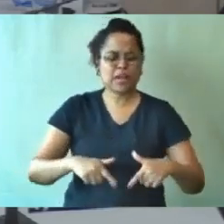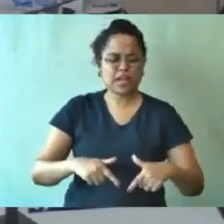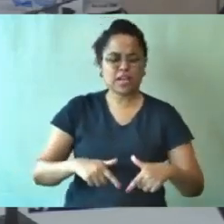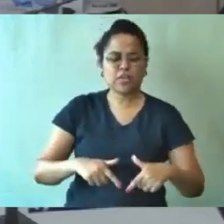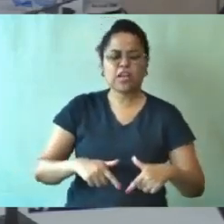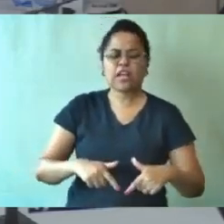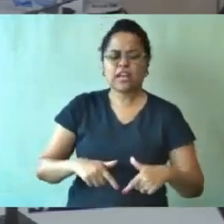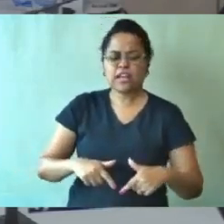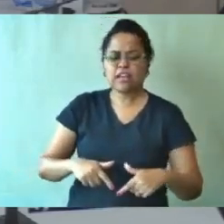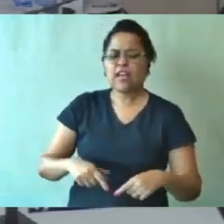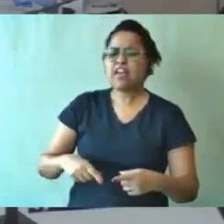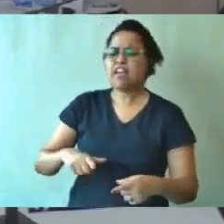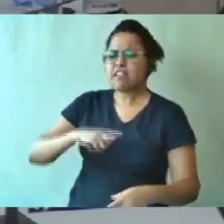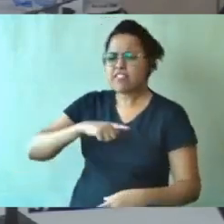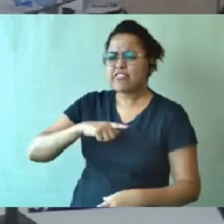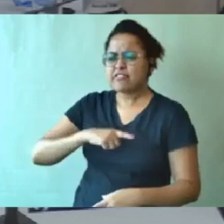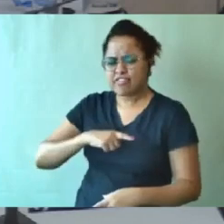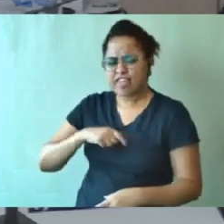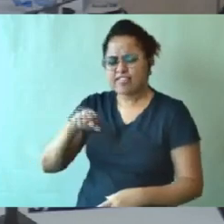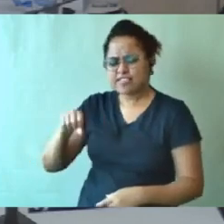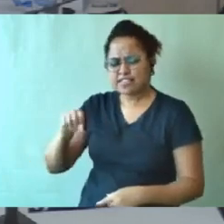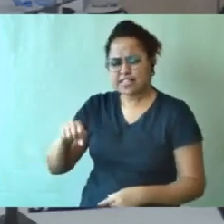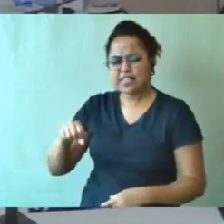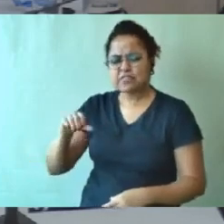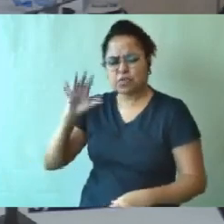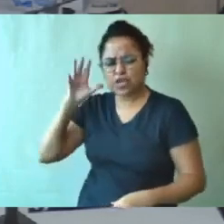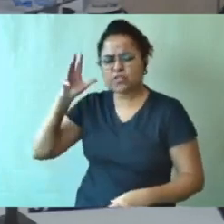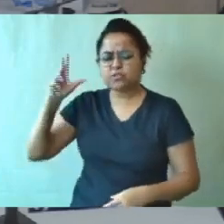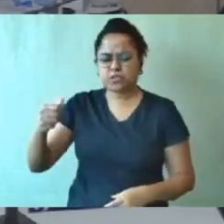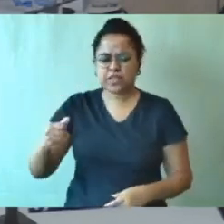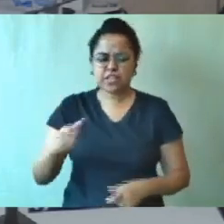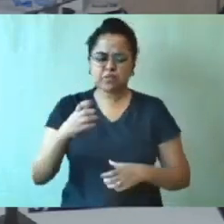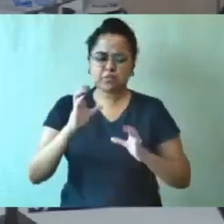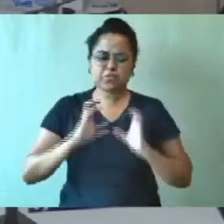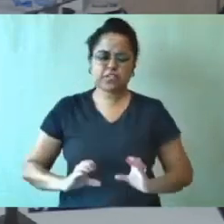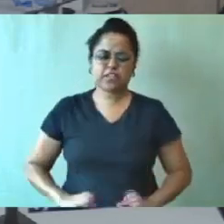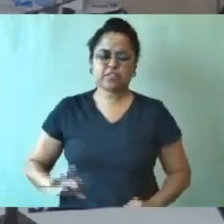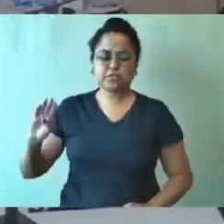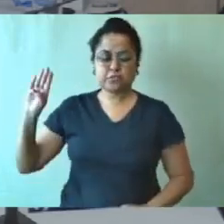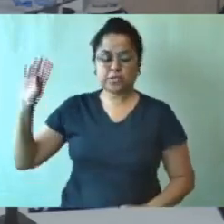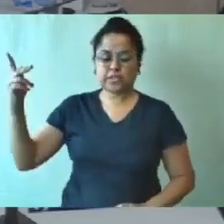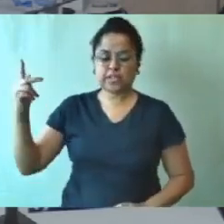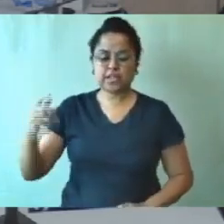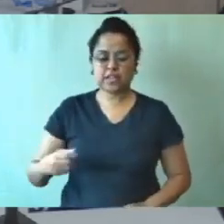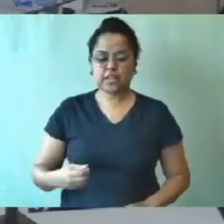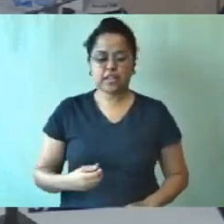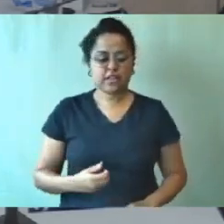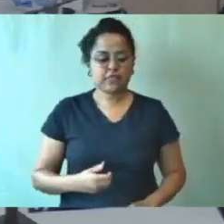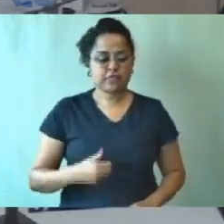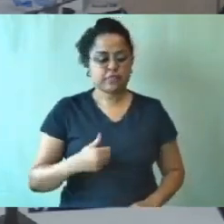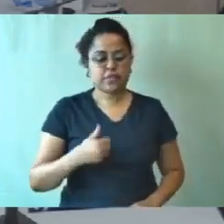na ponta para o cidadão de Belo Horizonte. Às 12 horas e 13 minutos, então, eu